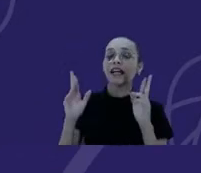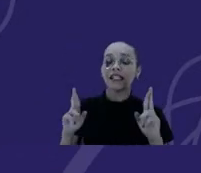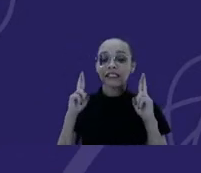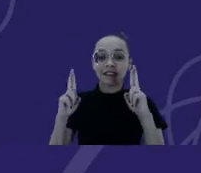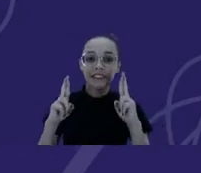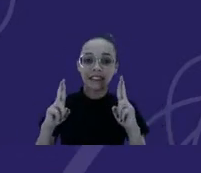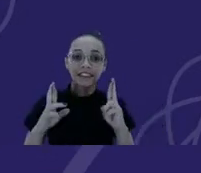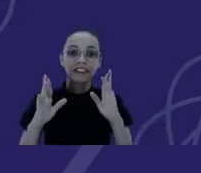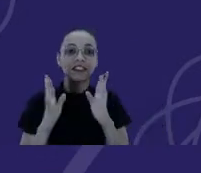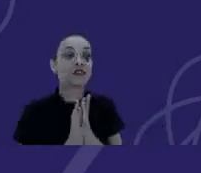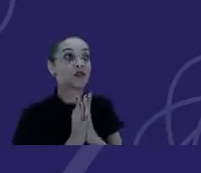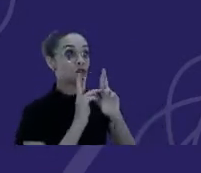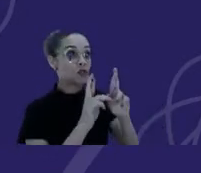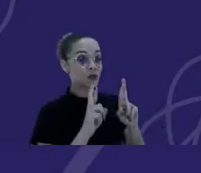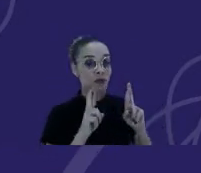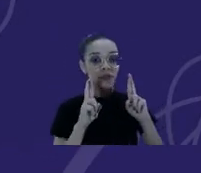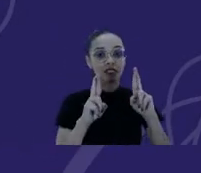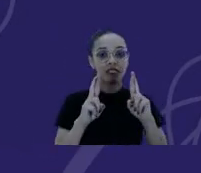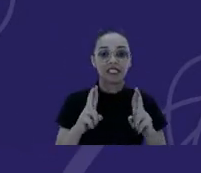jura,